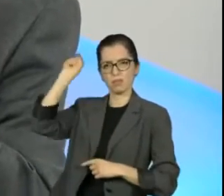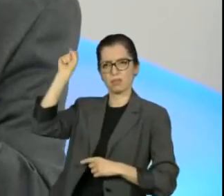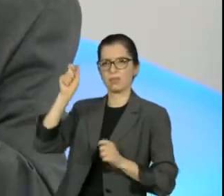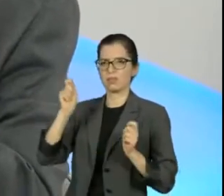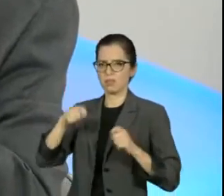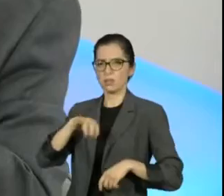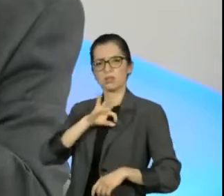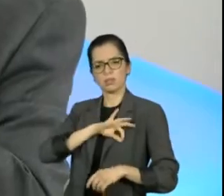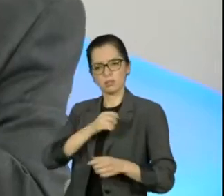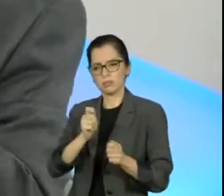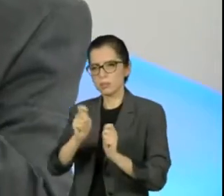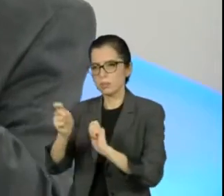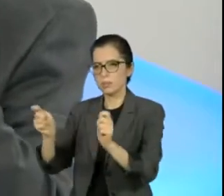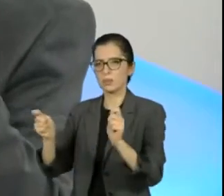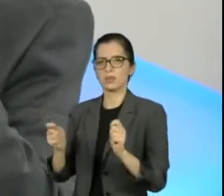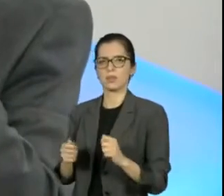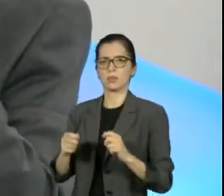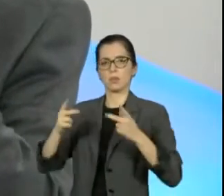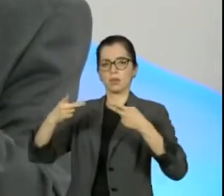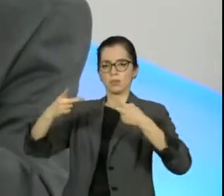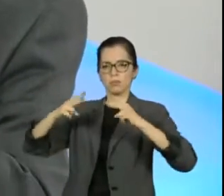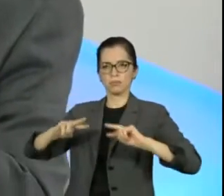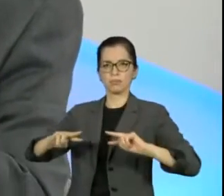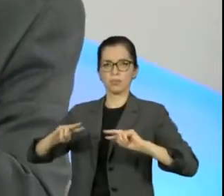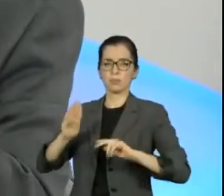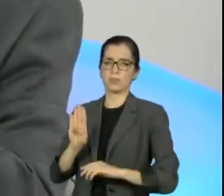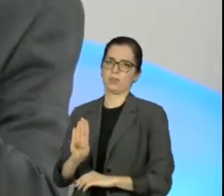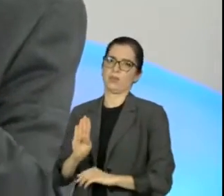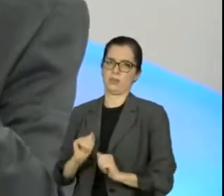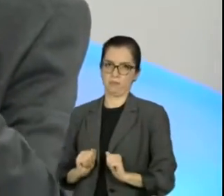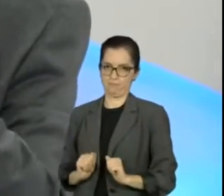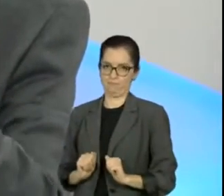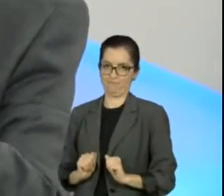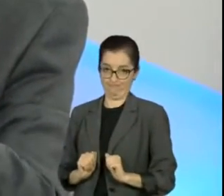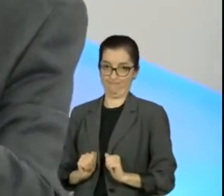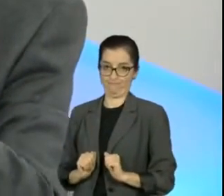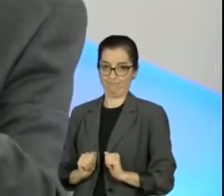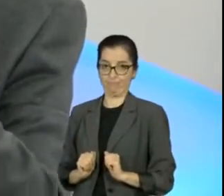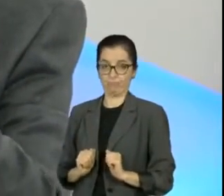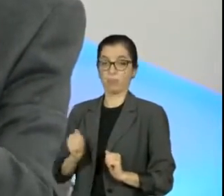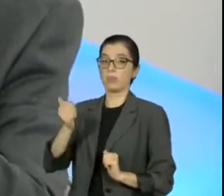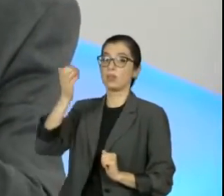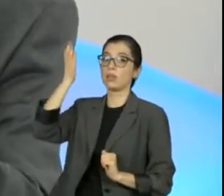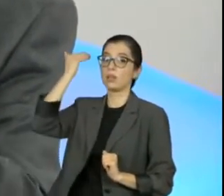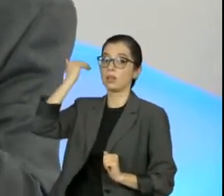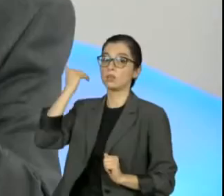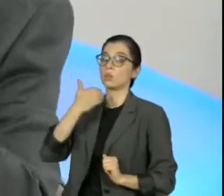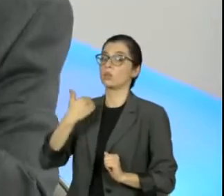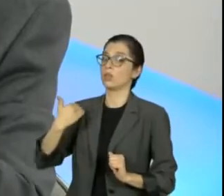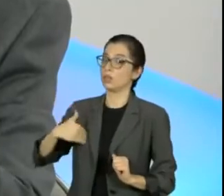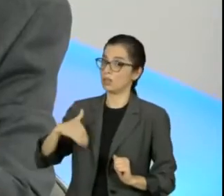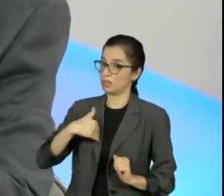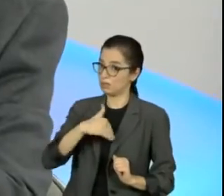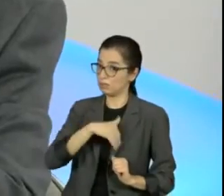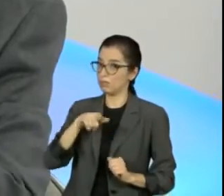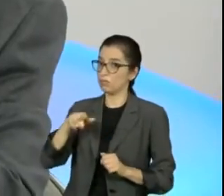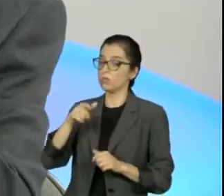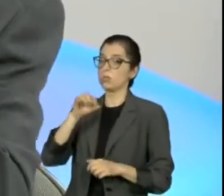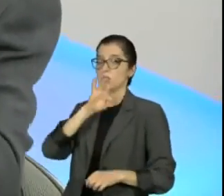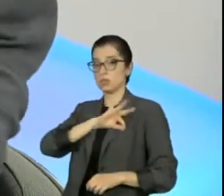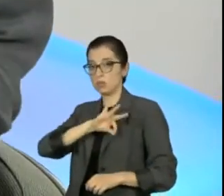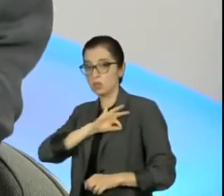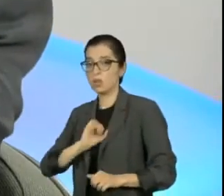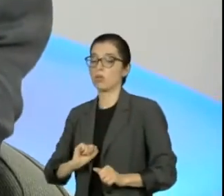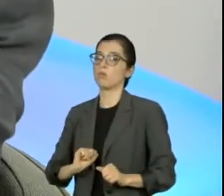campeão e caiu para a segunda divisão, que é um fato inédito. Quando o Atlético caiu, não. O Atlético tinha salário, direção de segunda divisão, salário de segunda